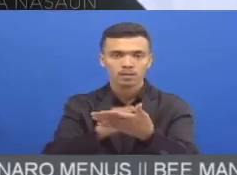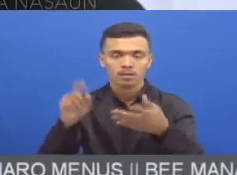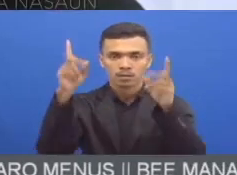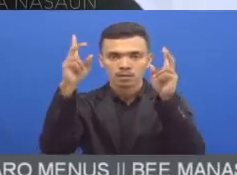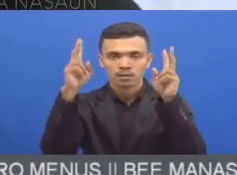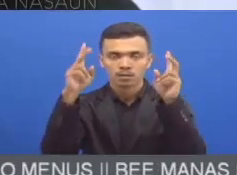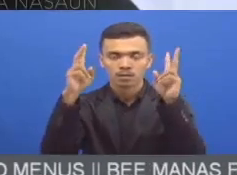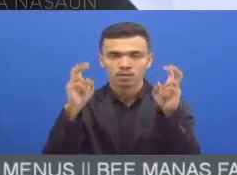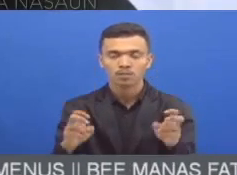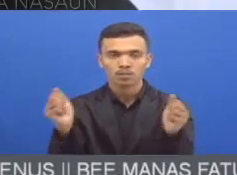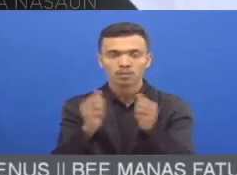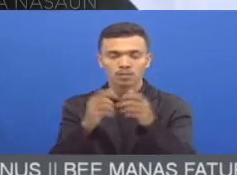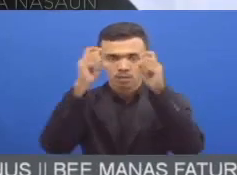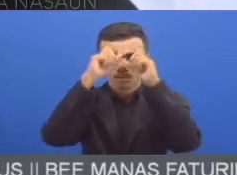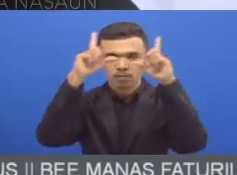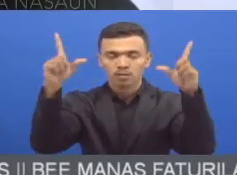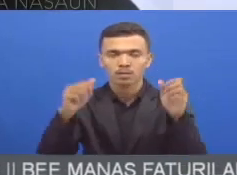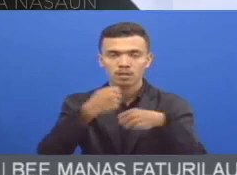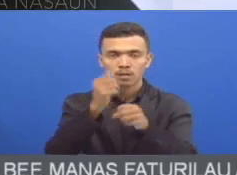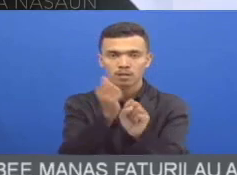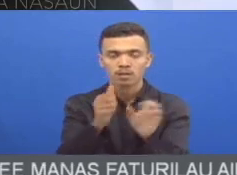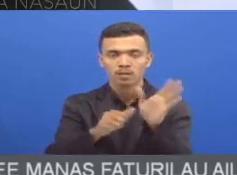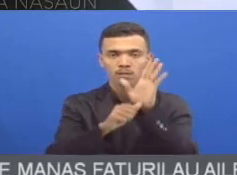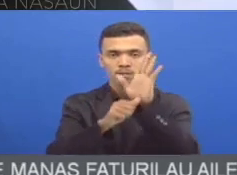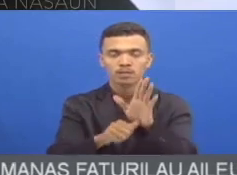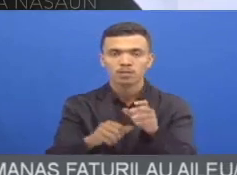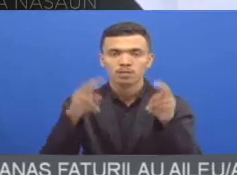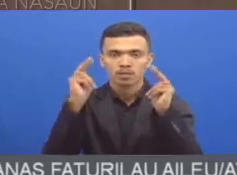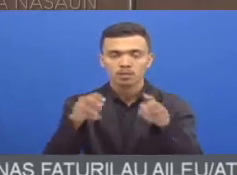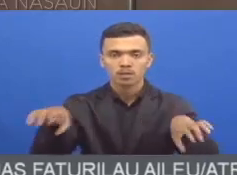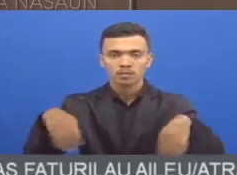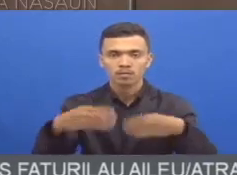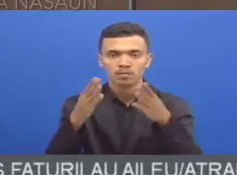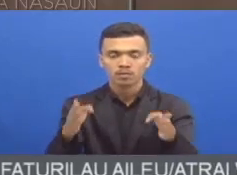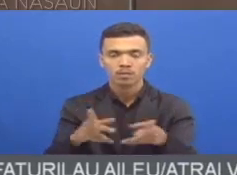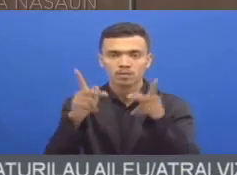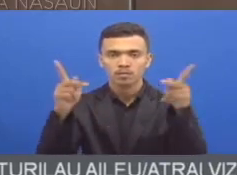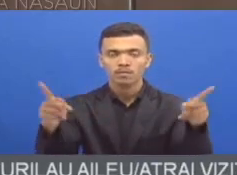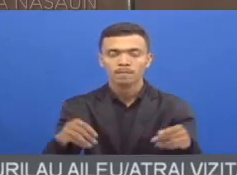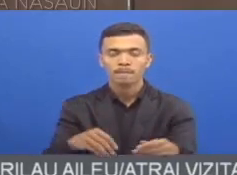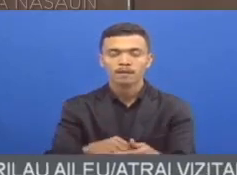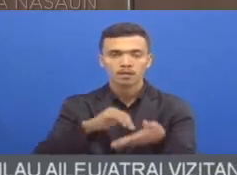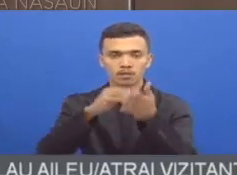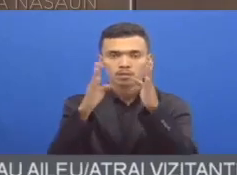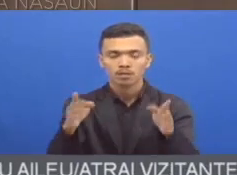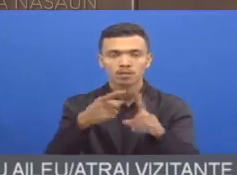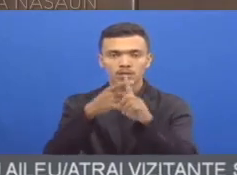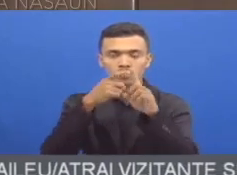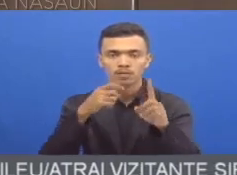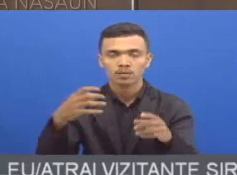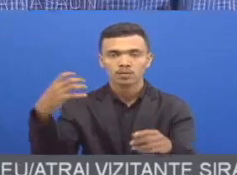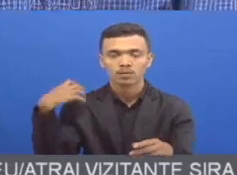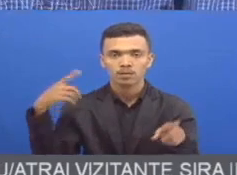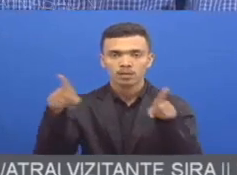ligado à realidade Timor-Leste, a apresentação nomes tem que o funcionário público. Bolseiro Hirakne, mas o Instituição